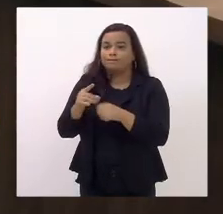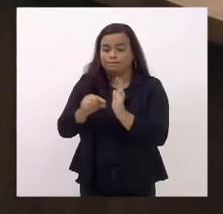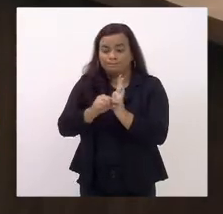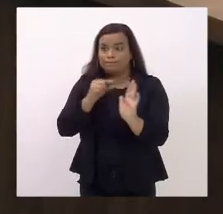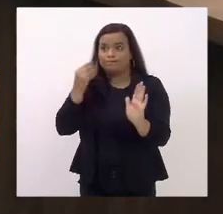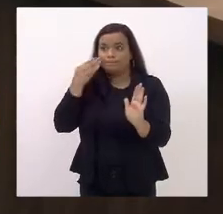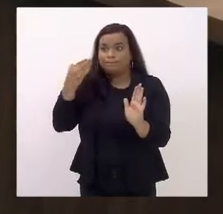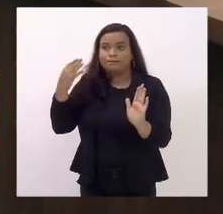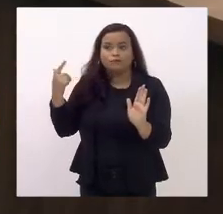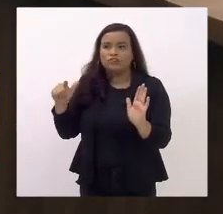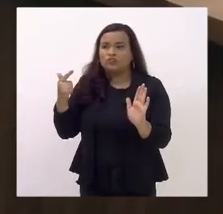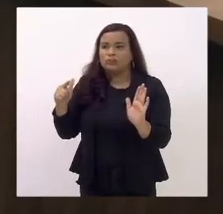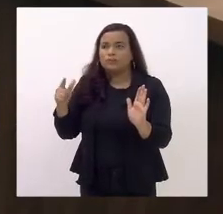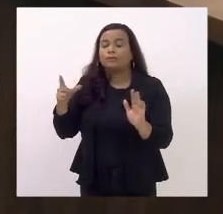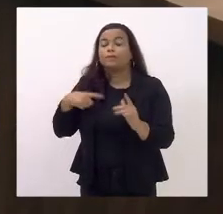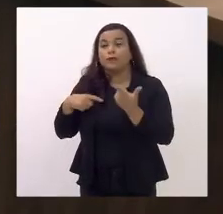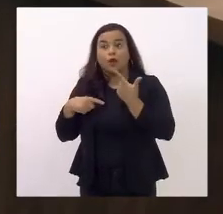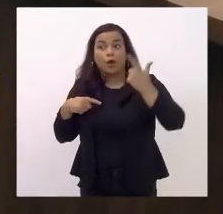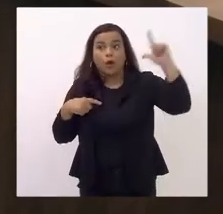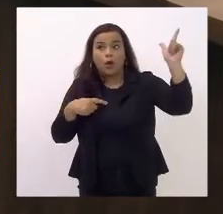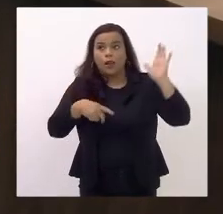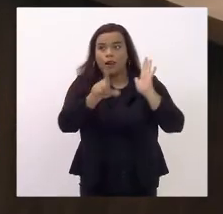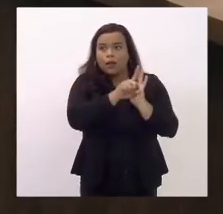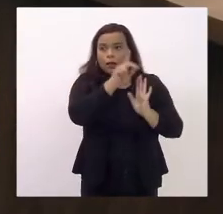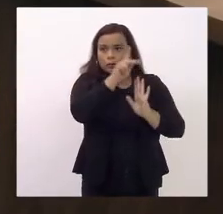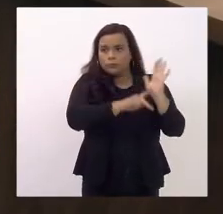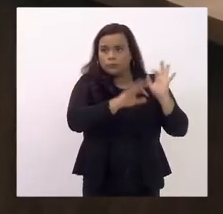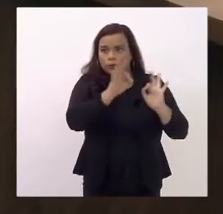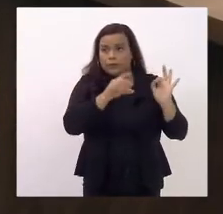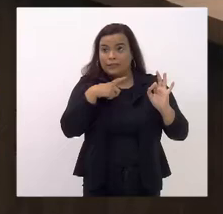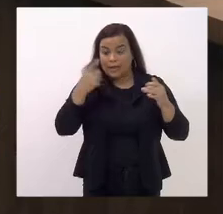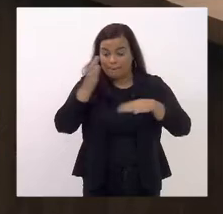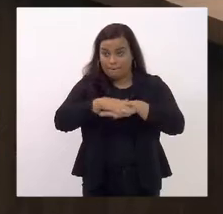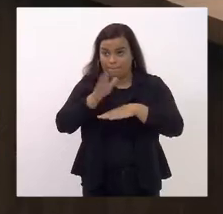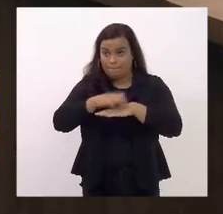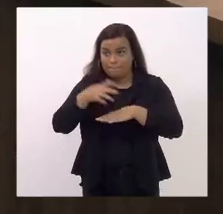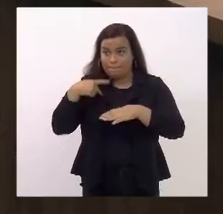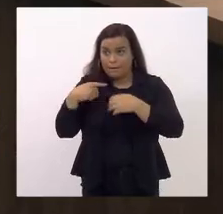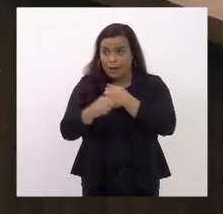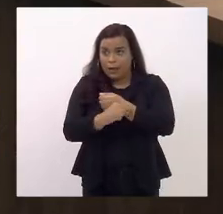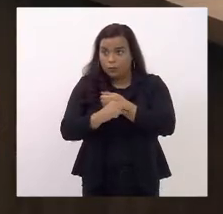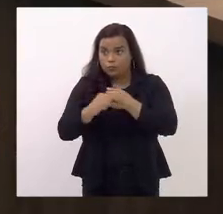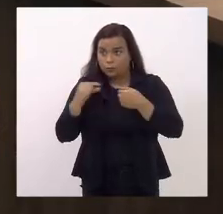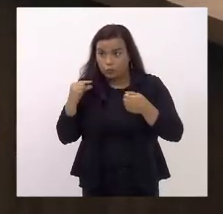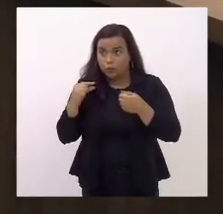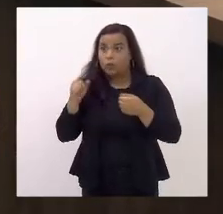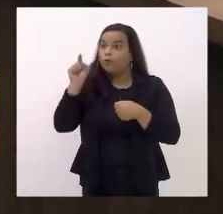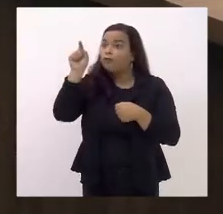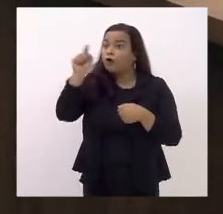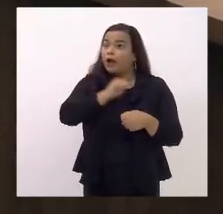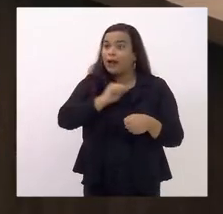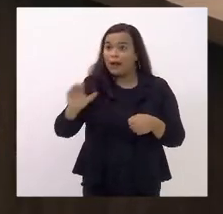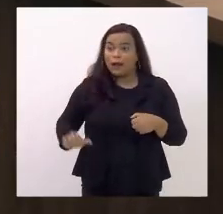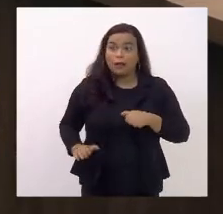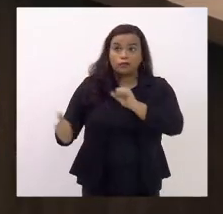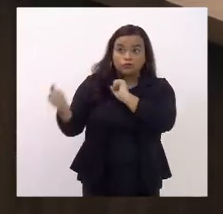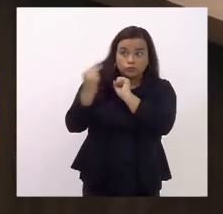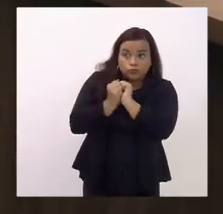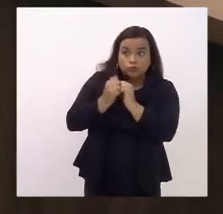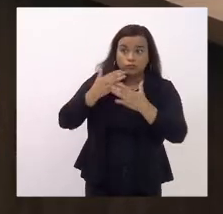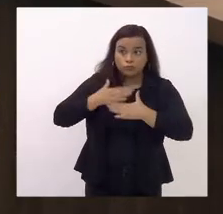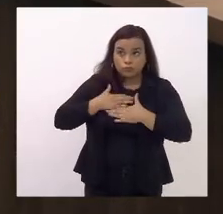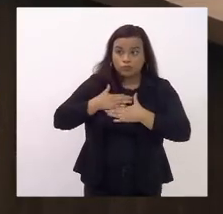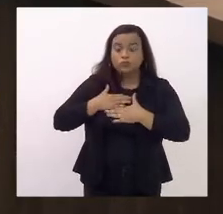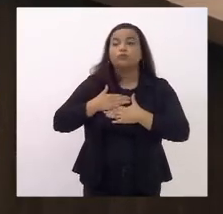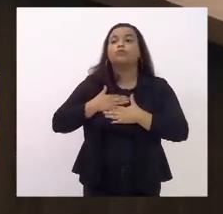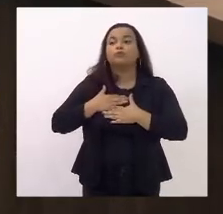Existia um outro projeto de lei, que eu sou o autor, com Vossa Excelência, anterior a esse, que incluiu